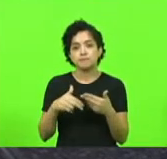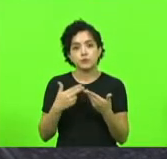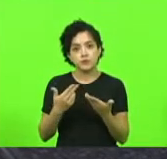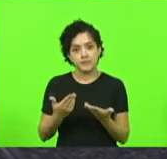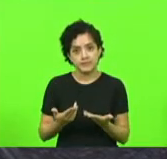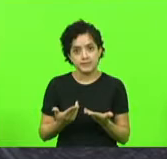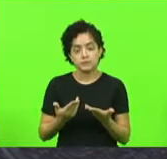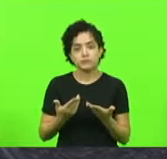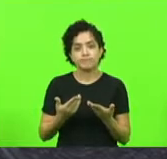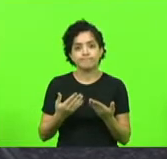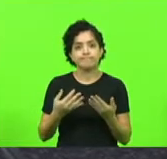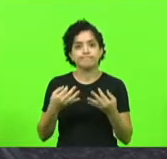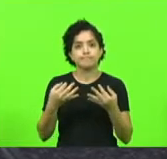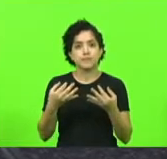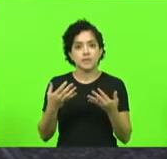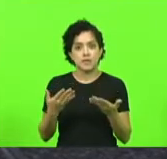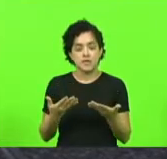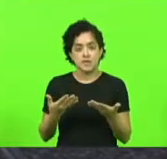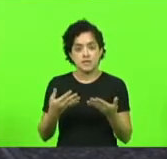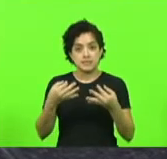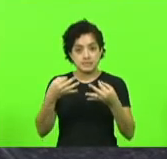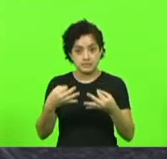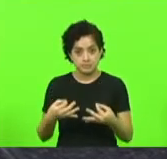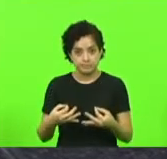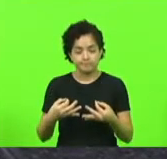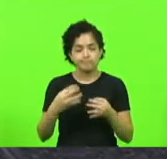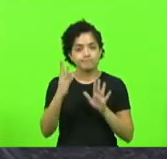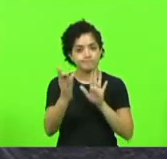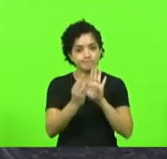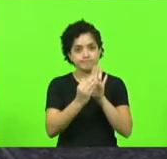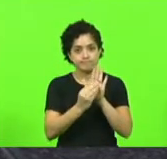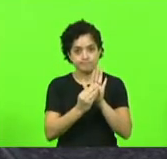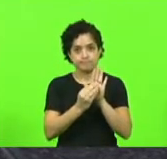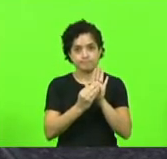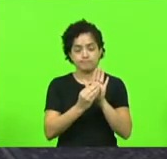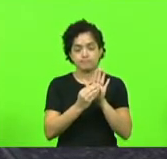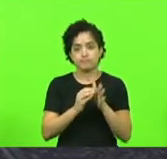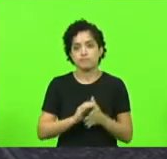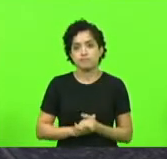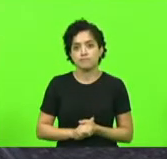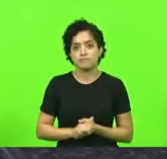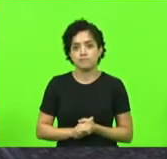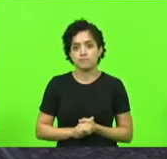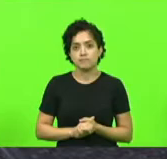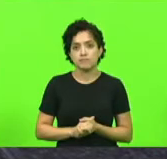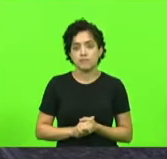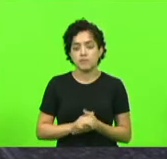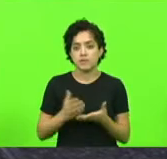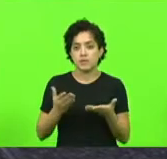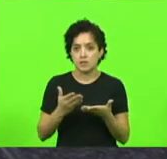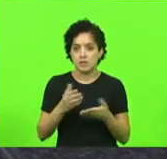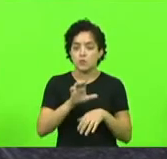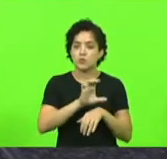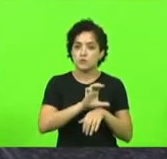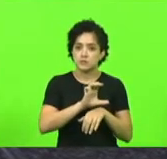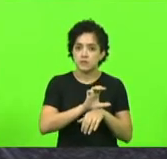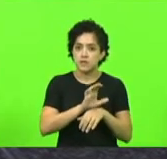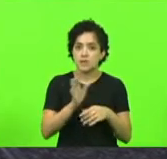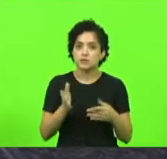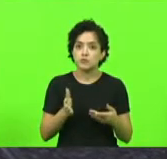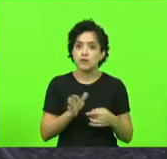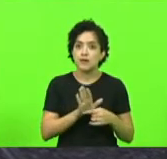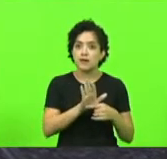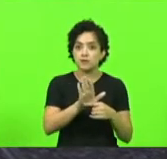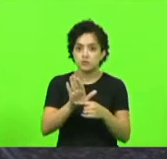justo e necessário incluí-lo no calendário oficial de eventos de Santa Catarina. Ganha o Estado e ganha o Planalto